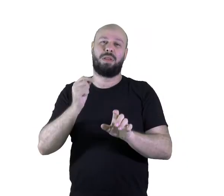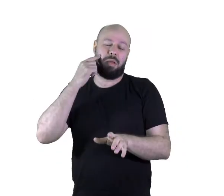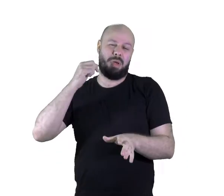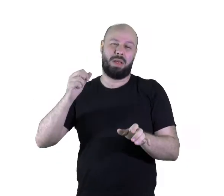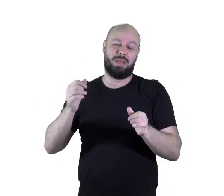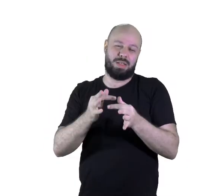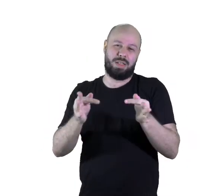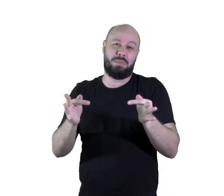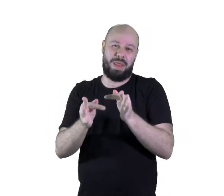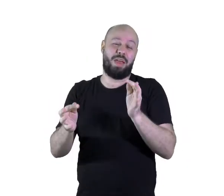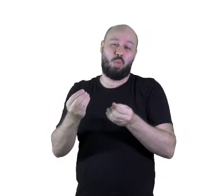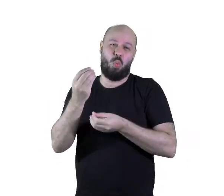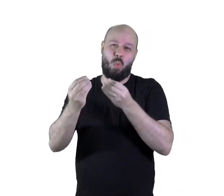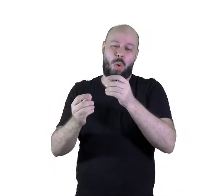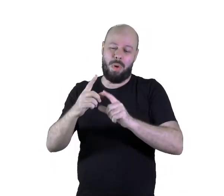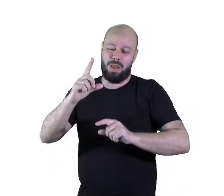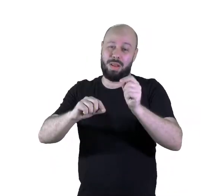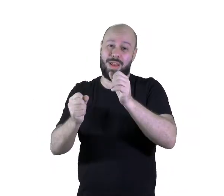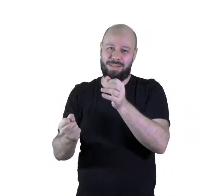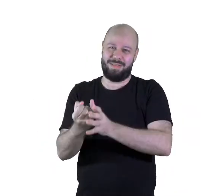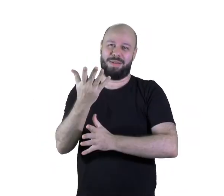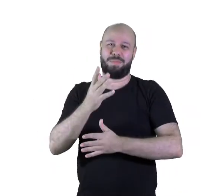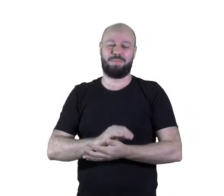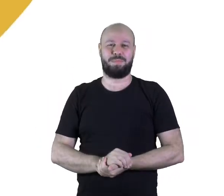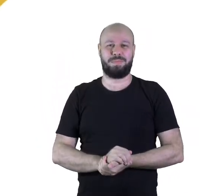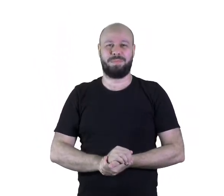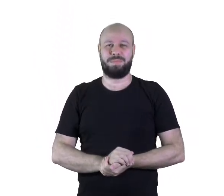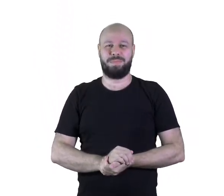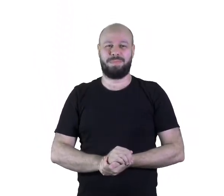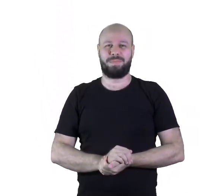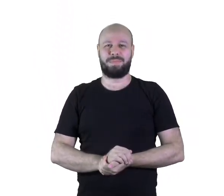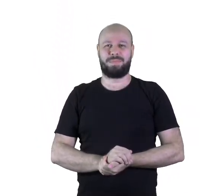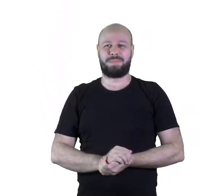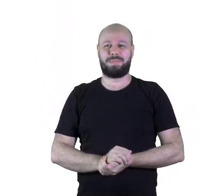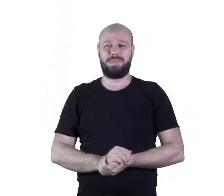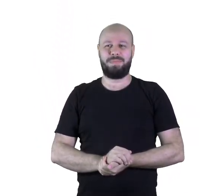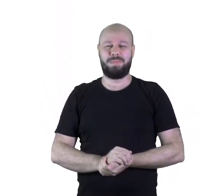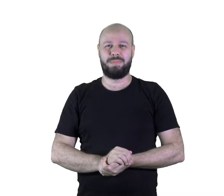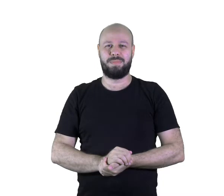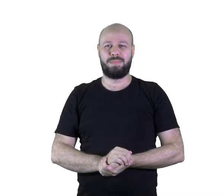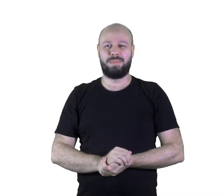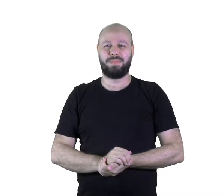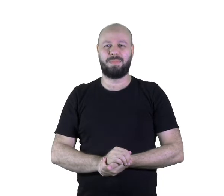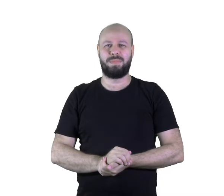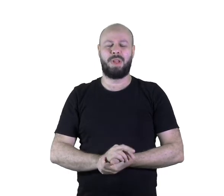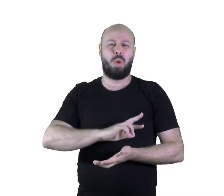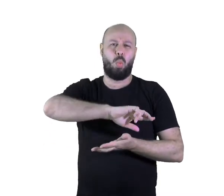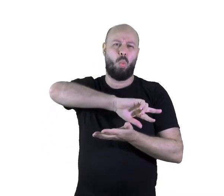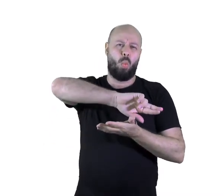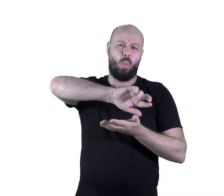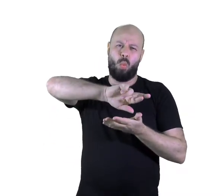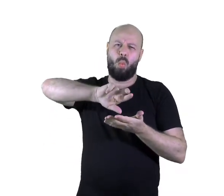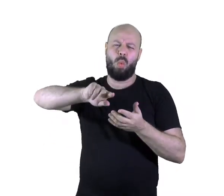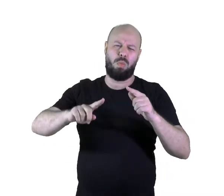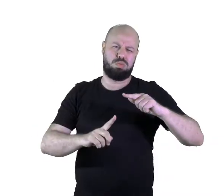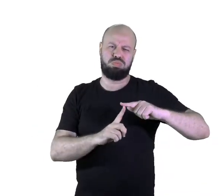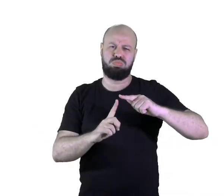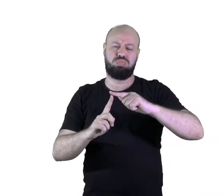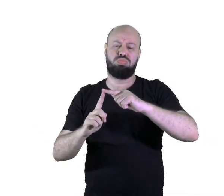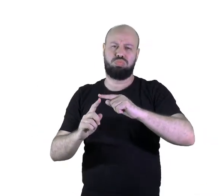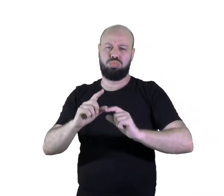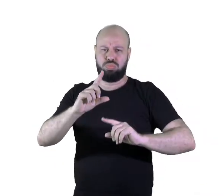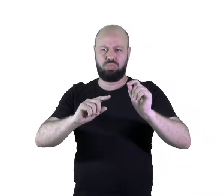simples que as estrelas são geradas. Nós temos vários tipos de estrelas, né? Desde o